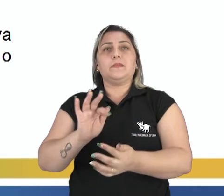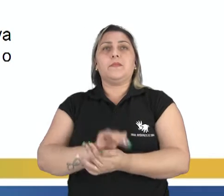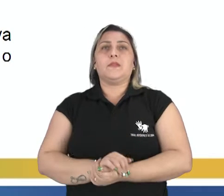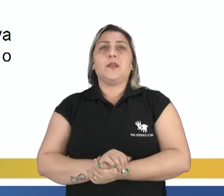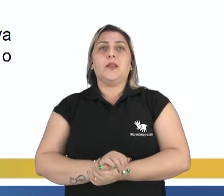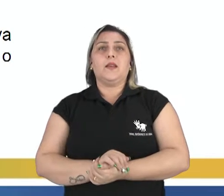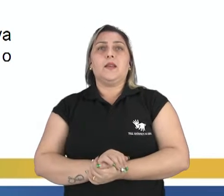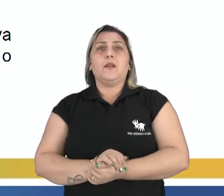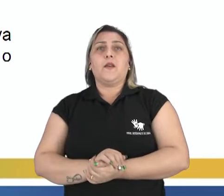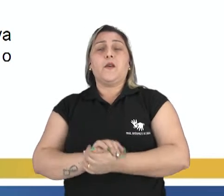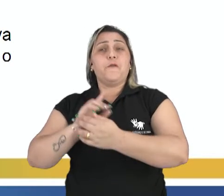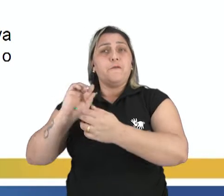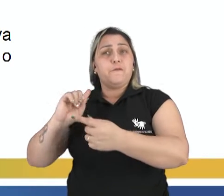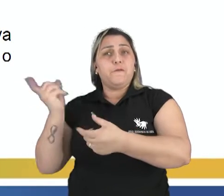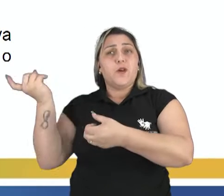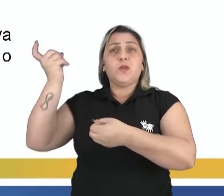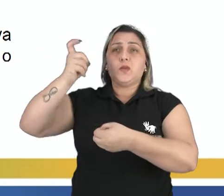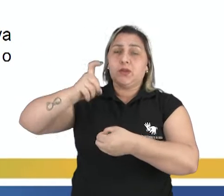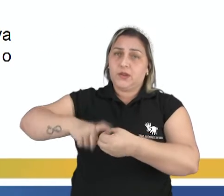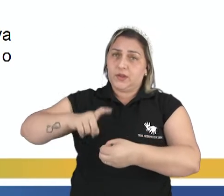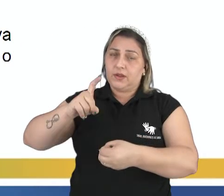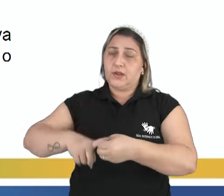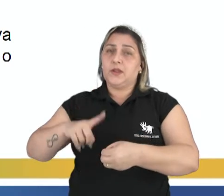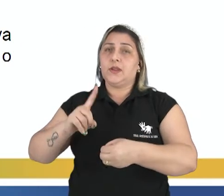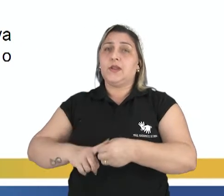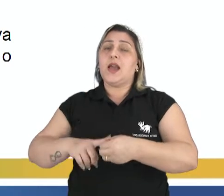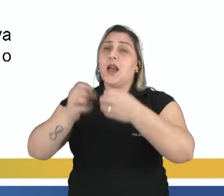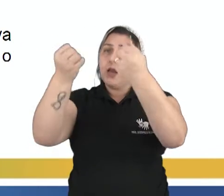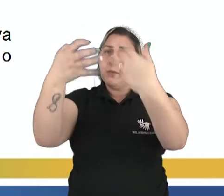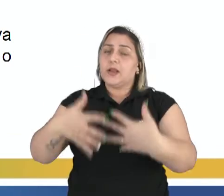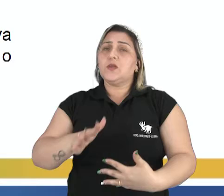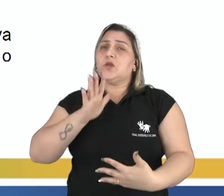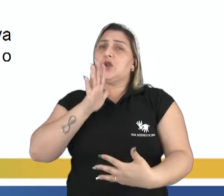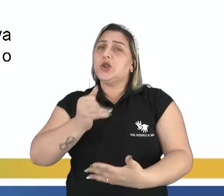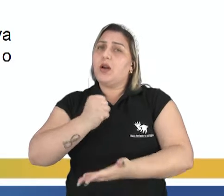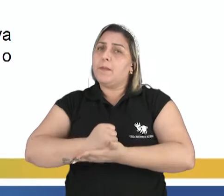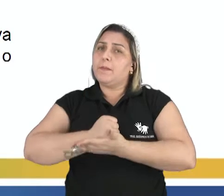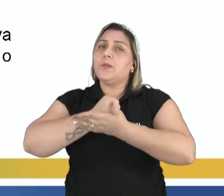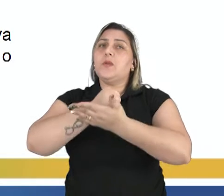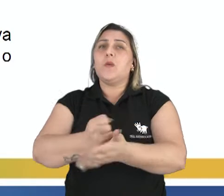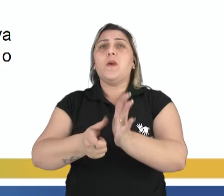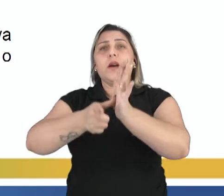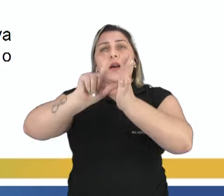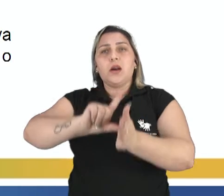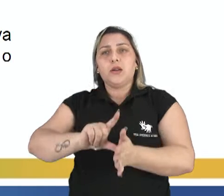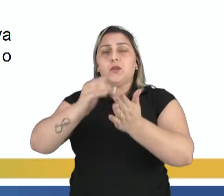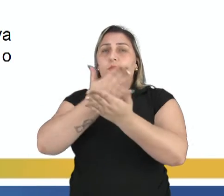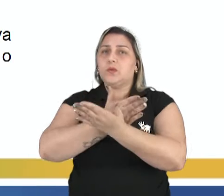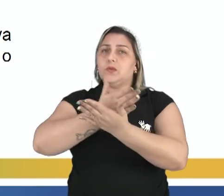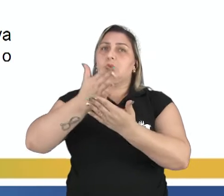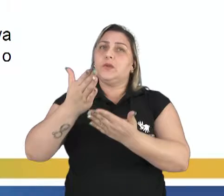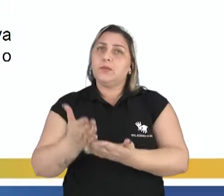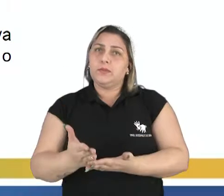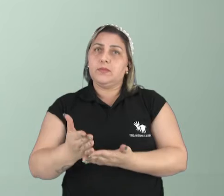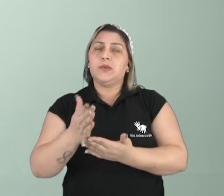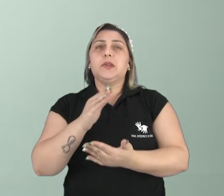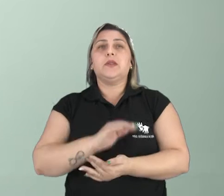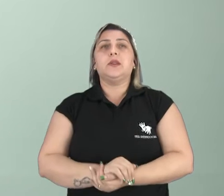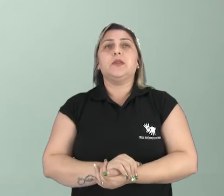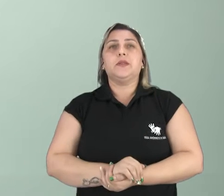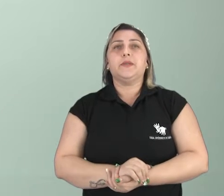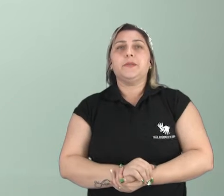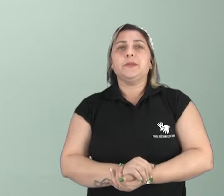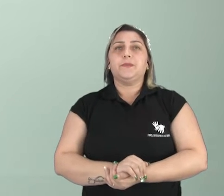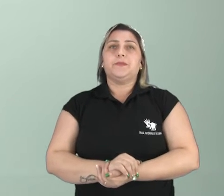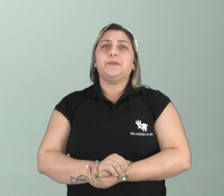para retomar a posição defendida aqui na conclusão, tá? Ele estava defendendo lá em cima, apresentou ideias contrárias, ideias a